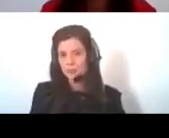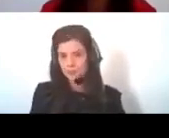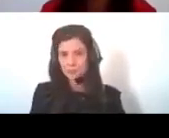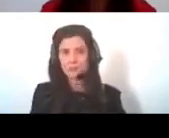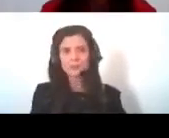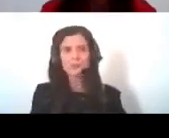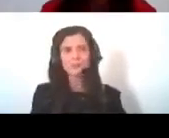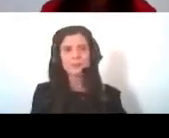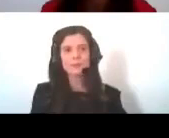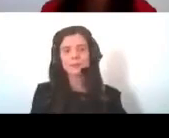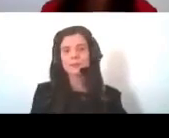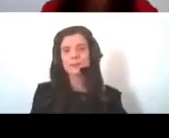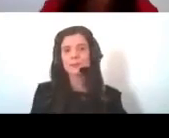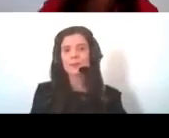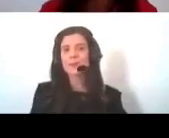vínculos.